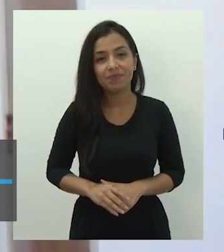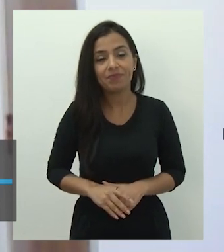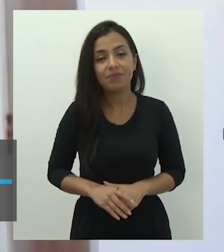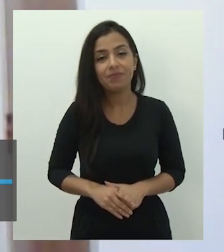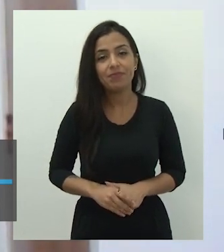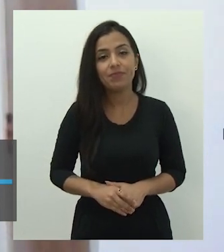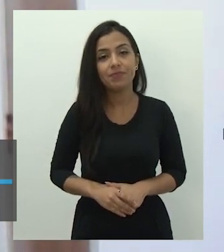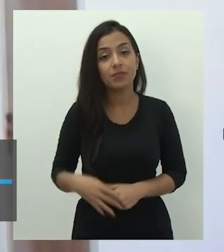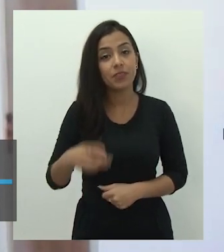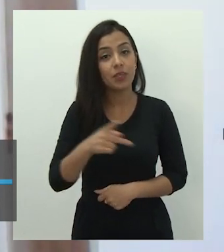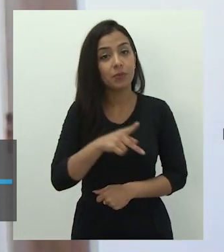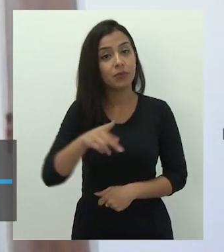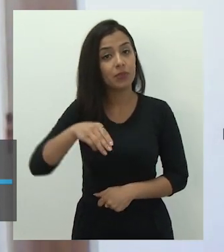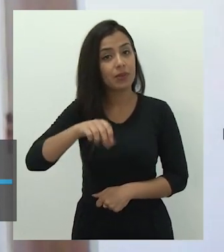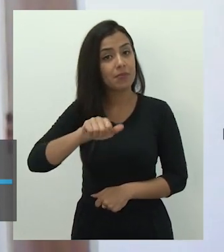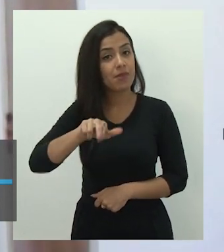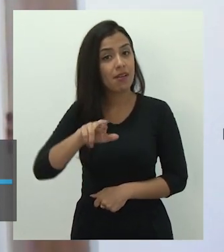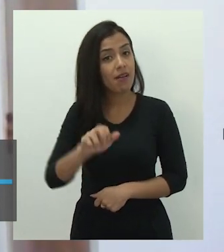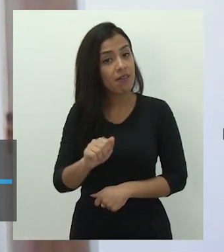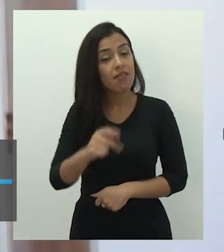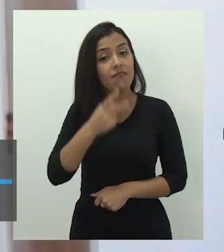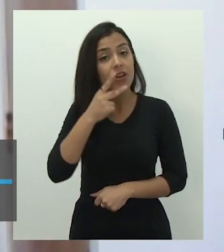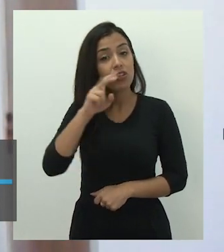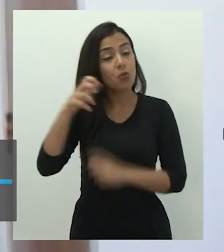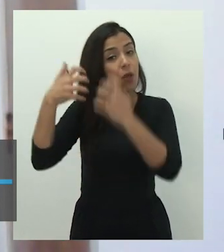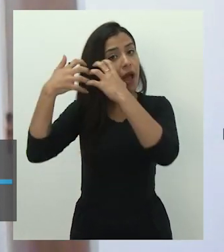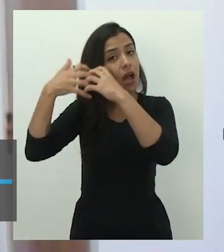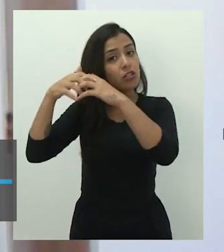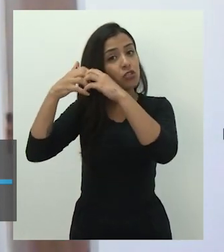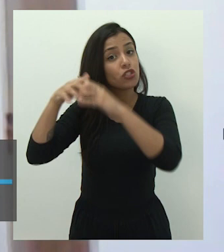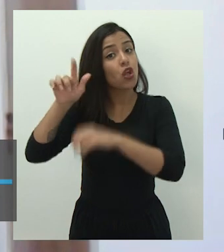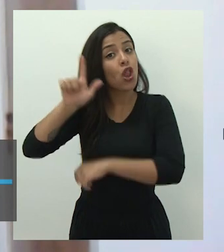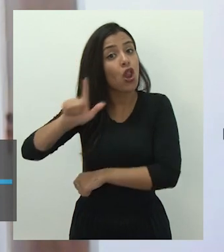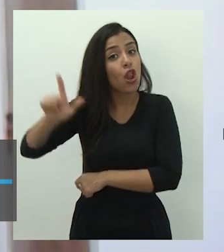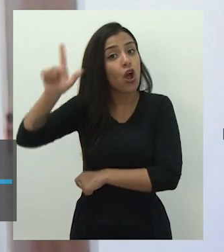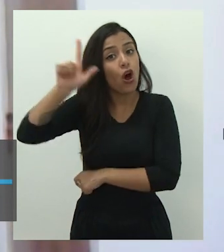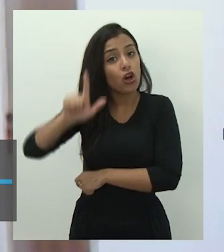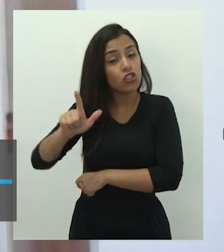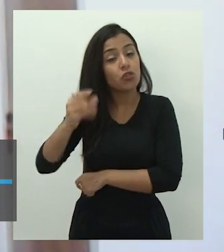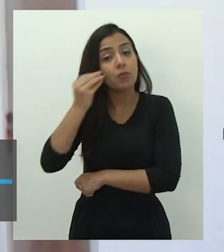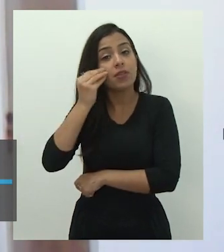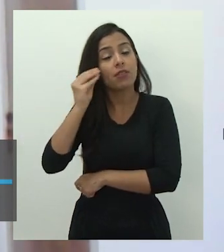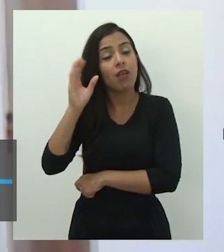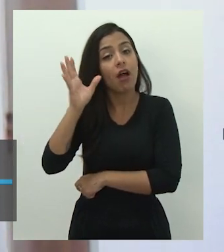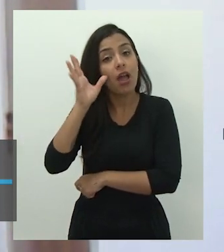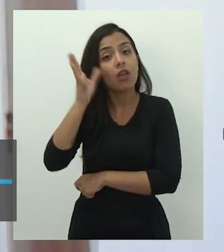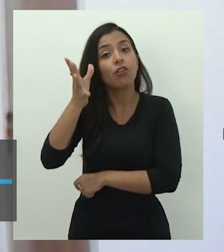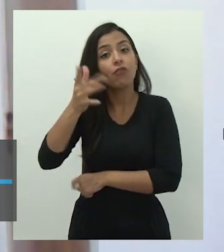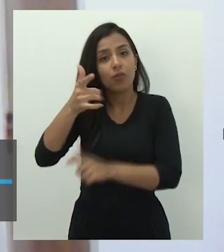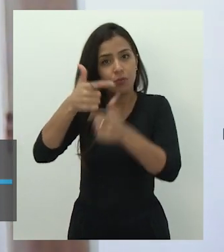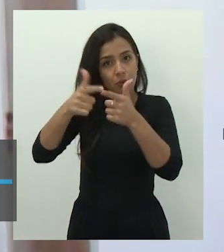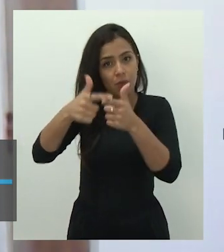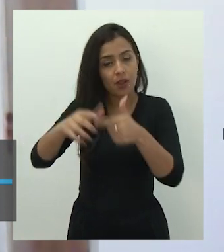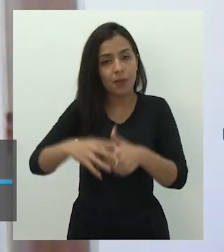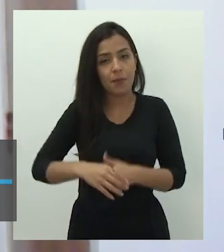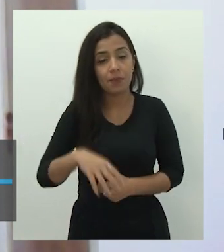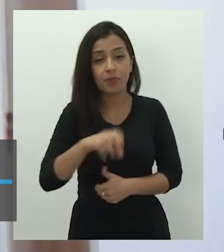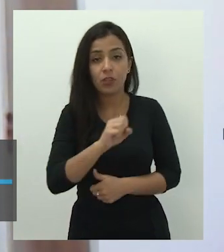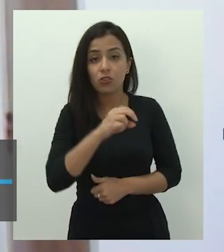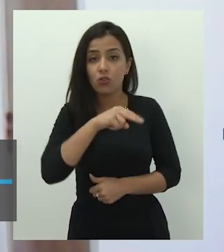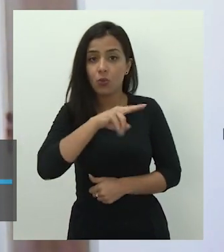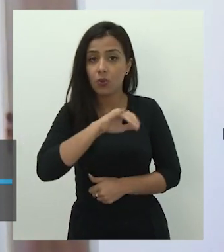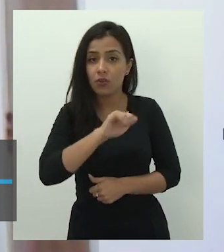A professora Amara fala sobre o raciocínio lógico, a resolução de problemas. A professora Sônia fala que